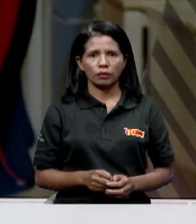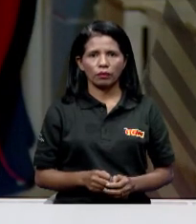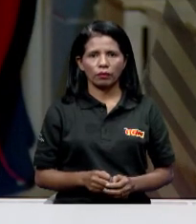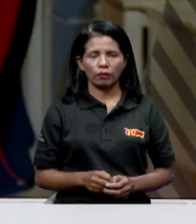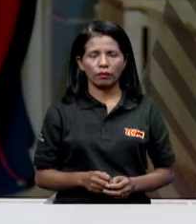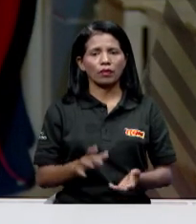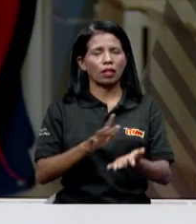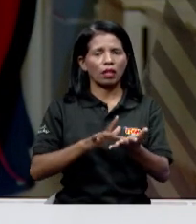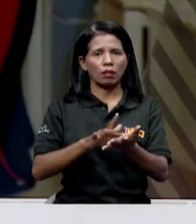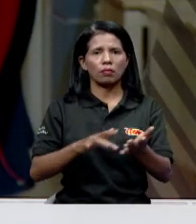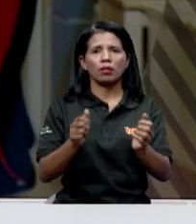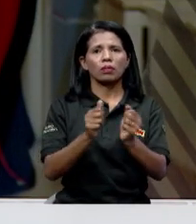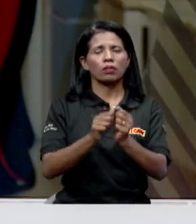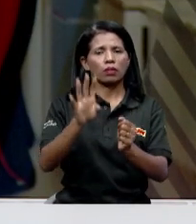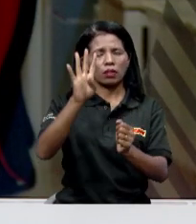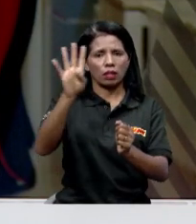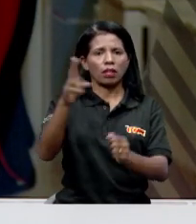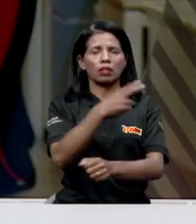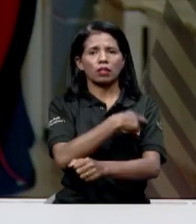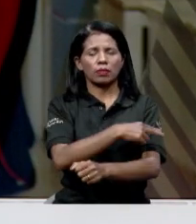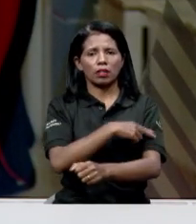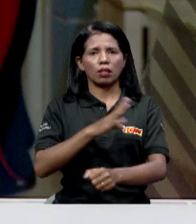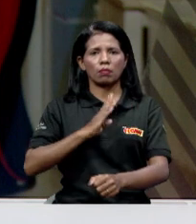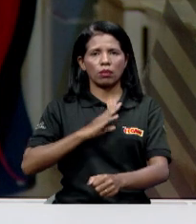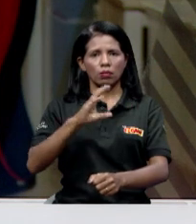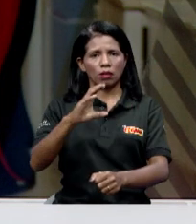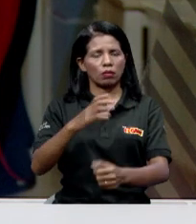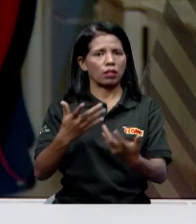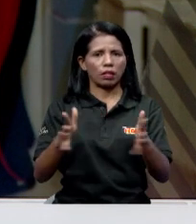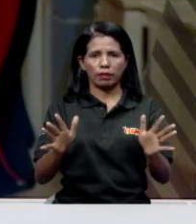Aimoruk item hat i Hospital Regional Baucau, Mamuk.